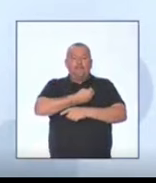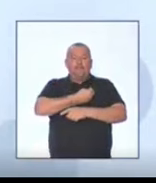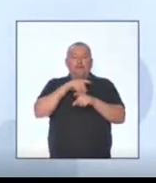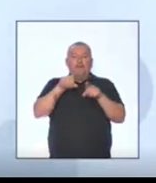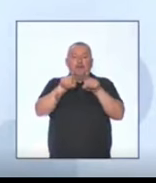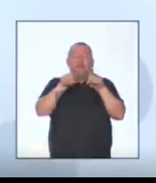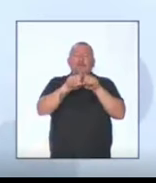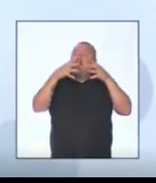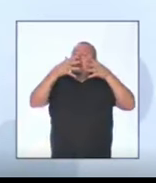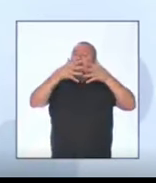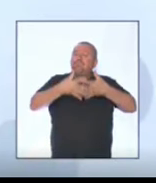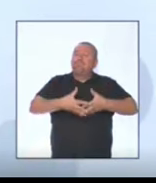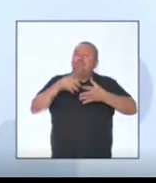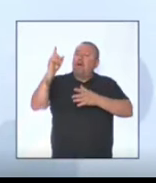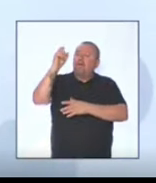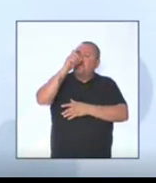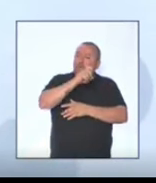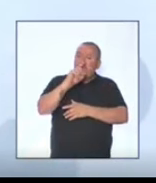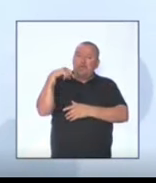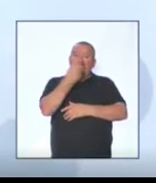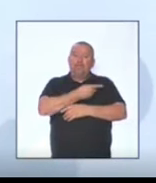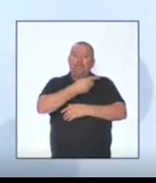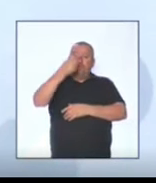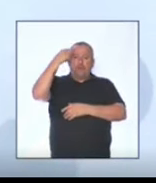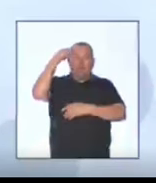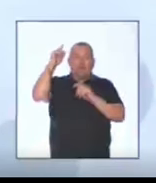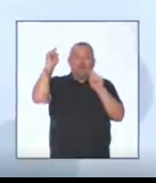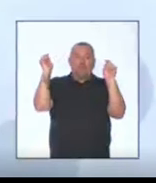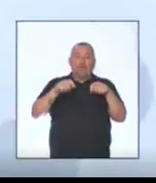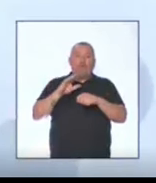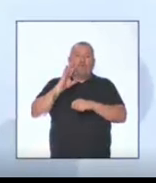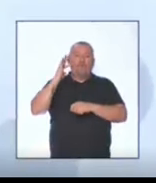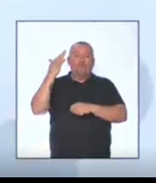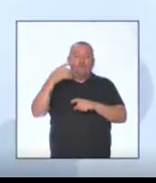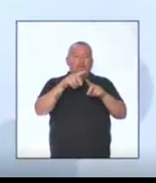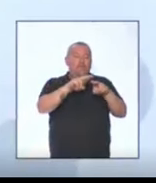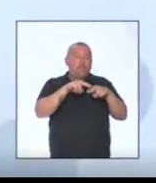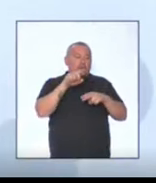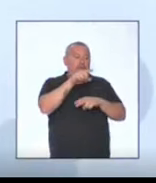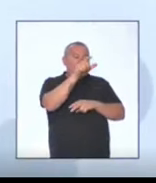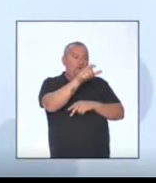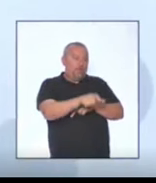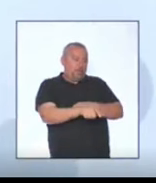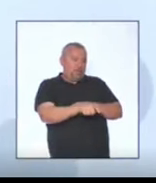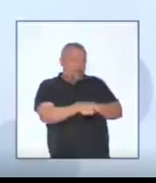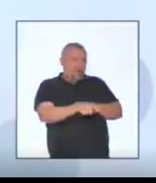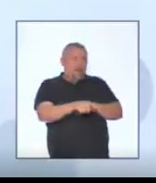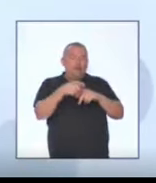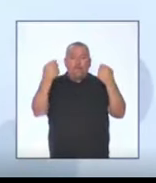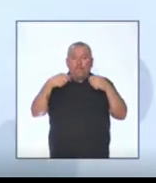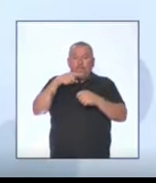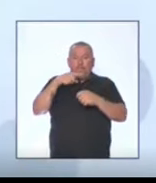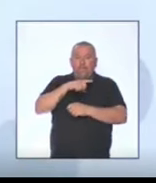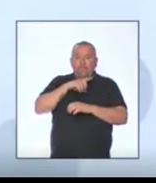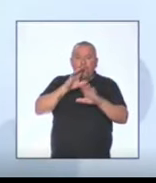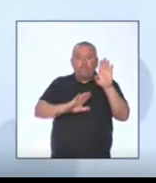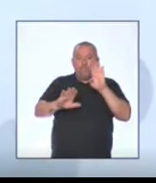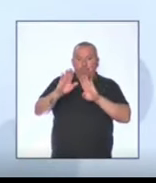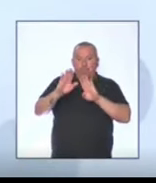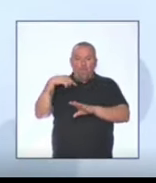super complexo, então, a gente pensar que isso pode ocorrer por uma atitude do outro, né? É necessário a gente ter o